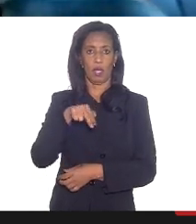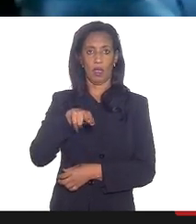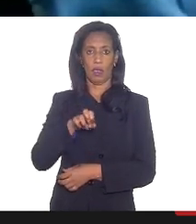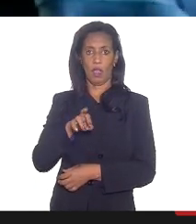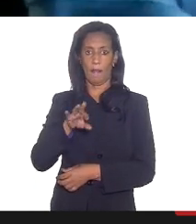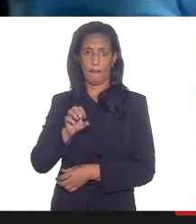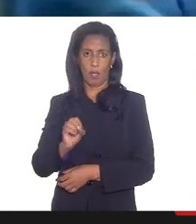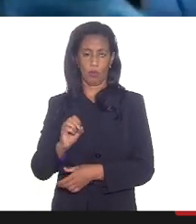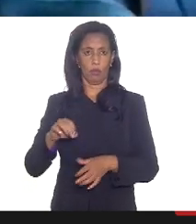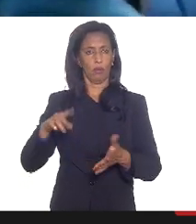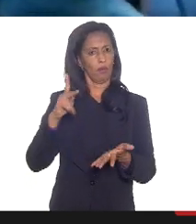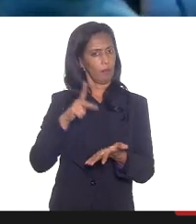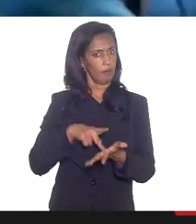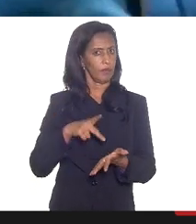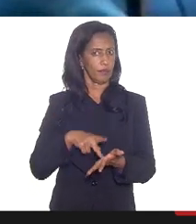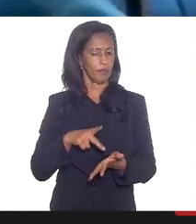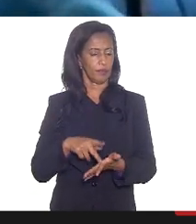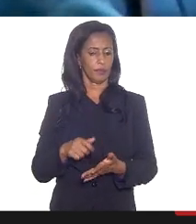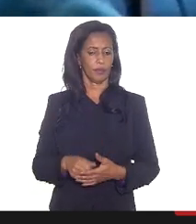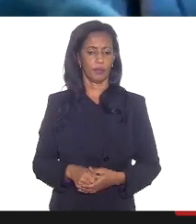Na verdade,